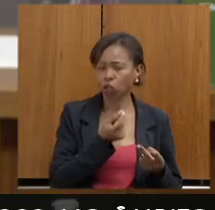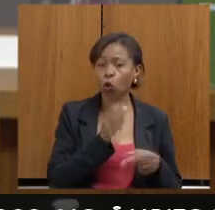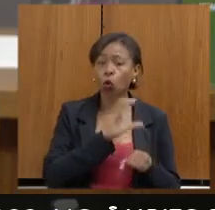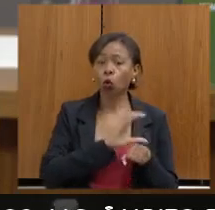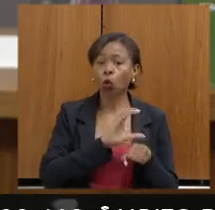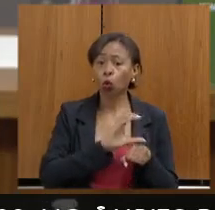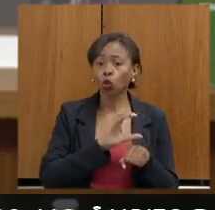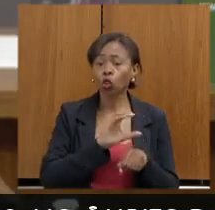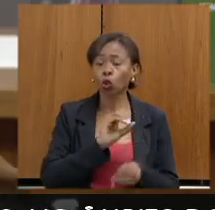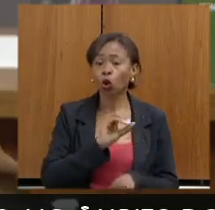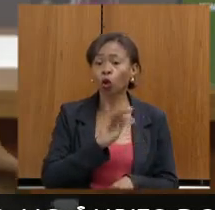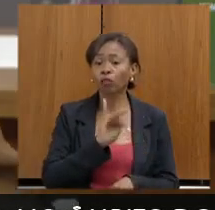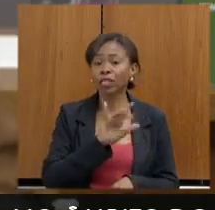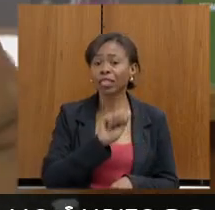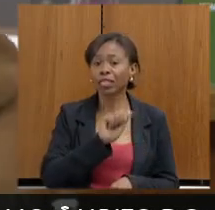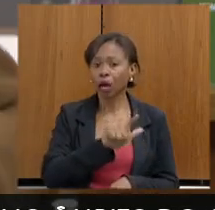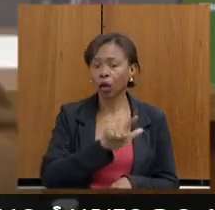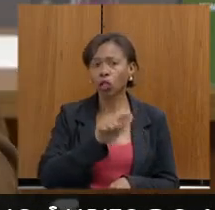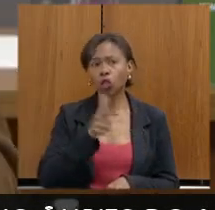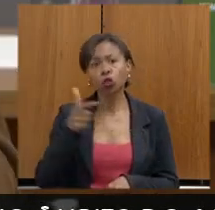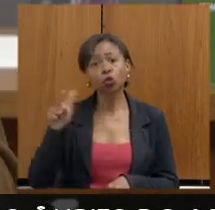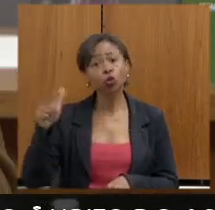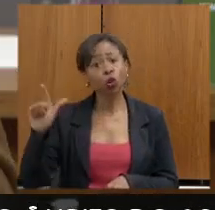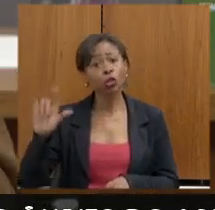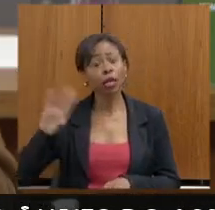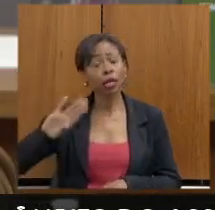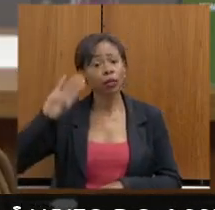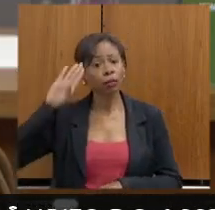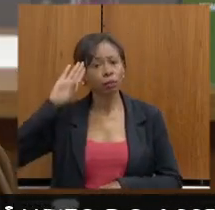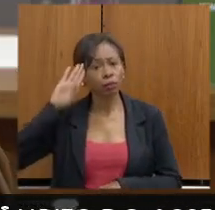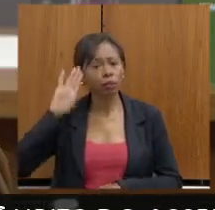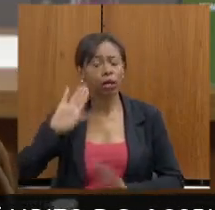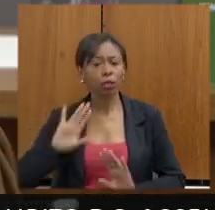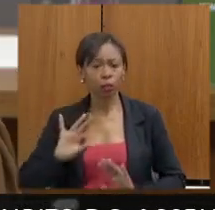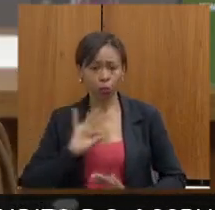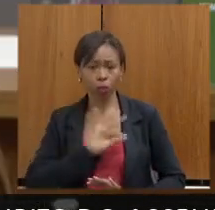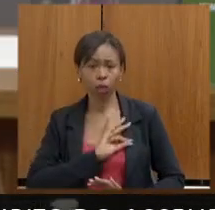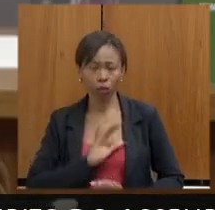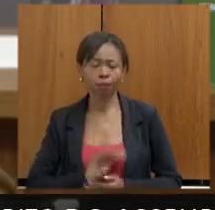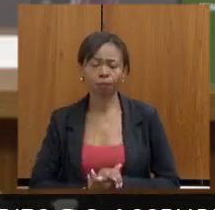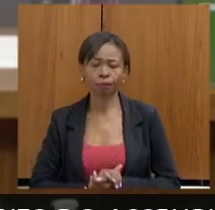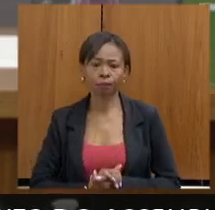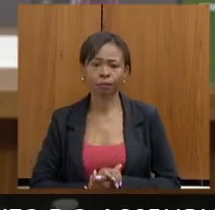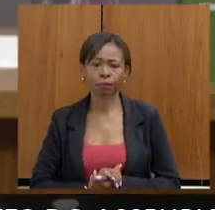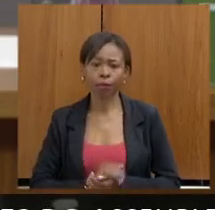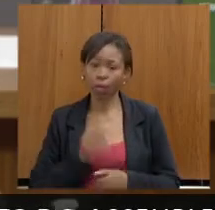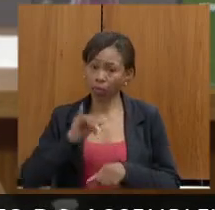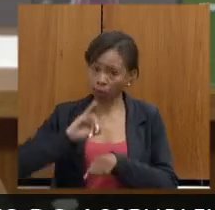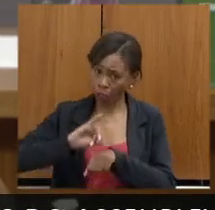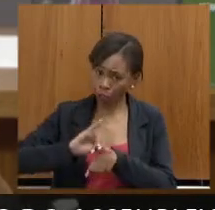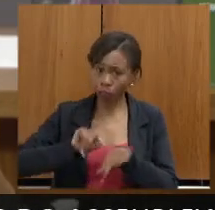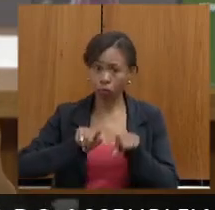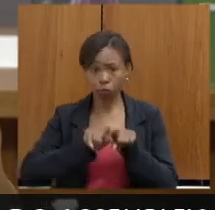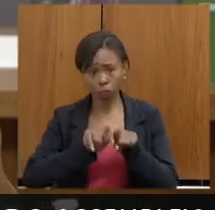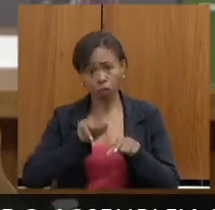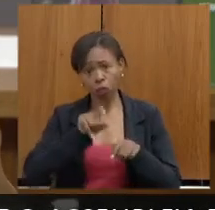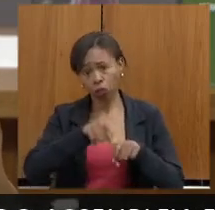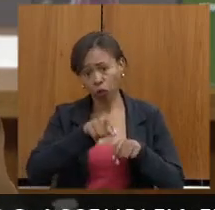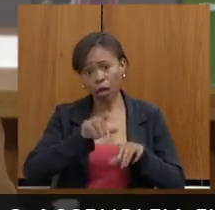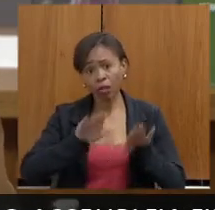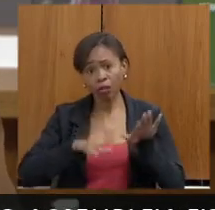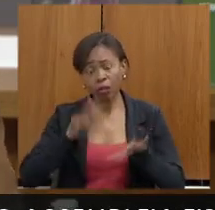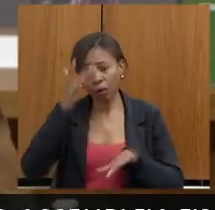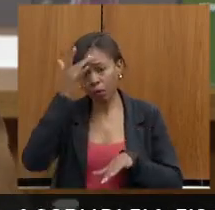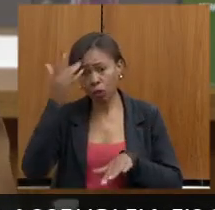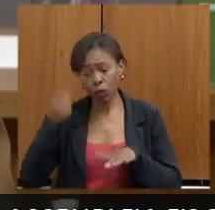para soldar na capital e no interior então a gente falou no início aqui às vezes a pessoa entra e fica lá uma semana às vezes não dura nem uma